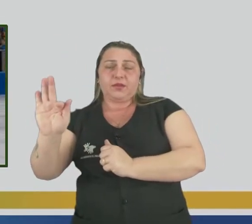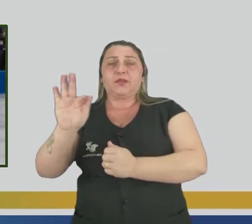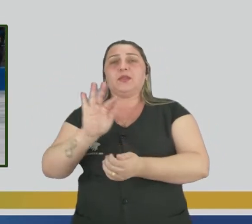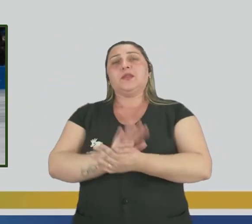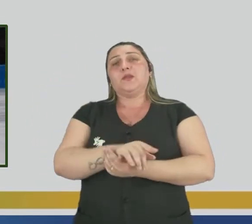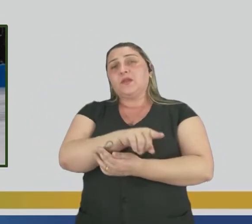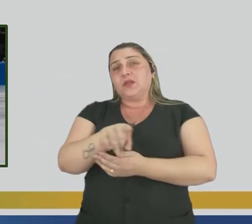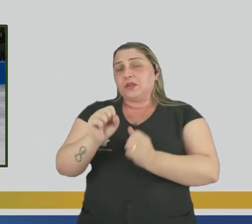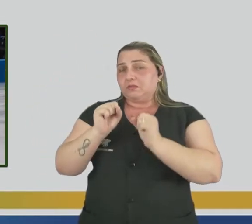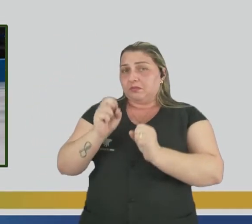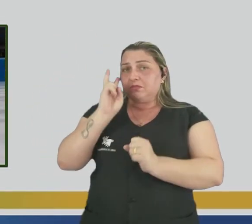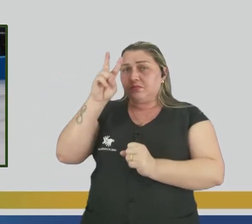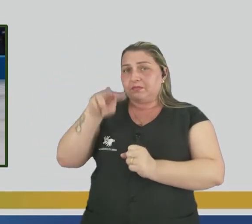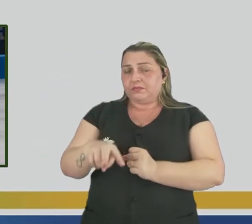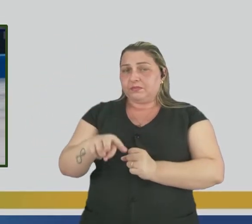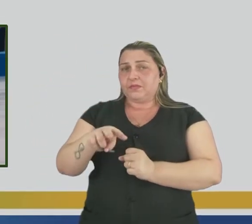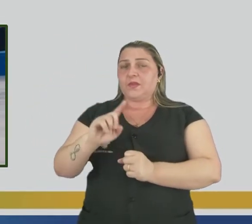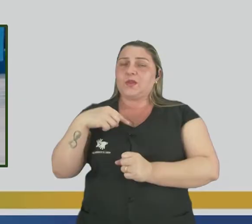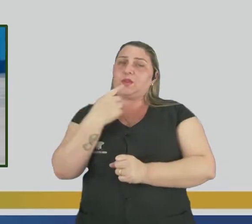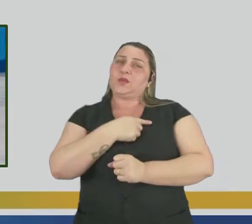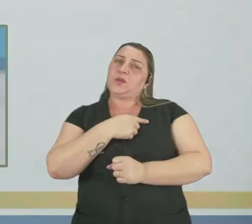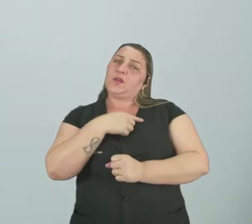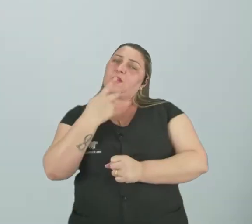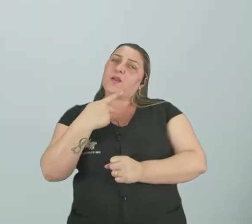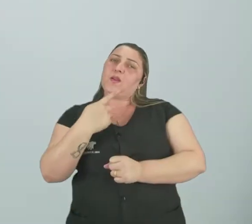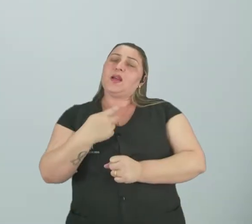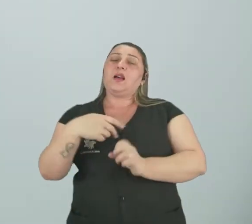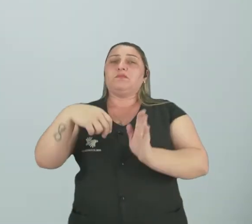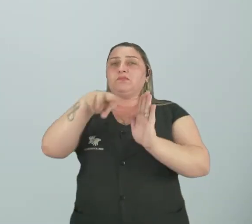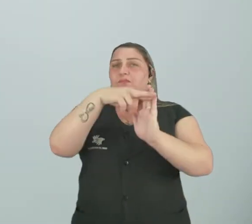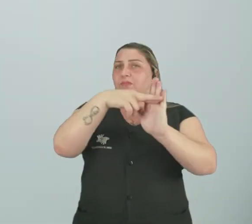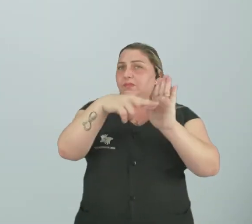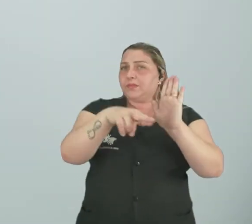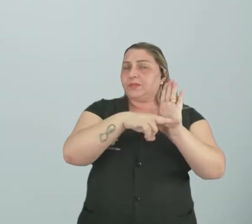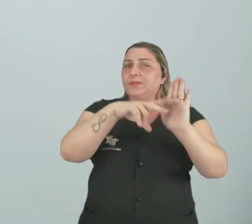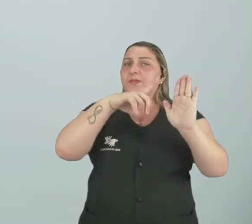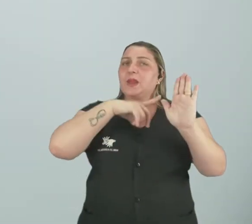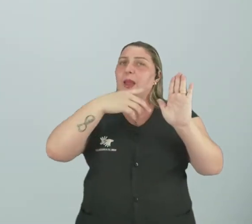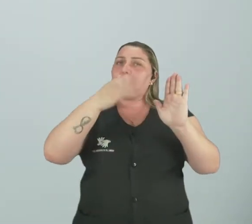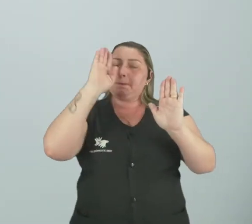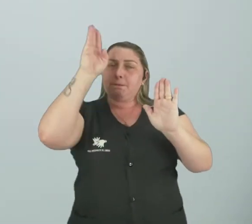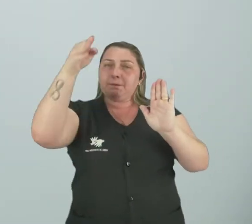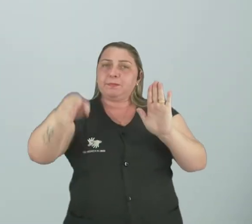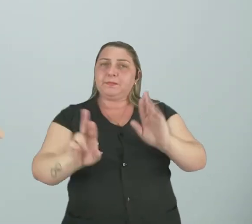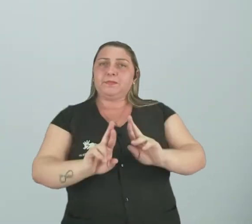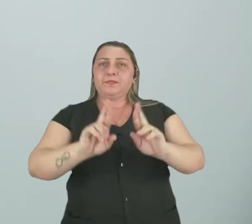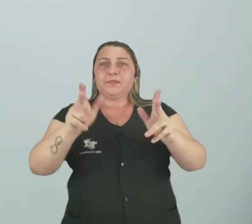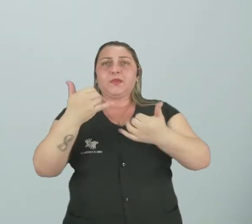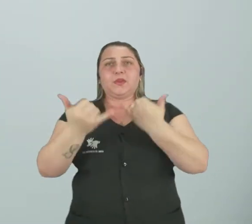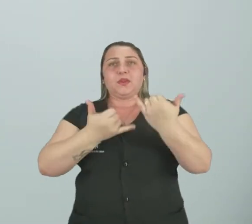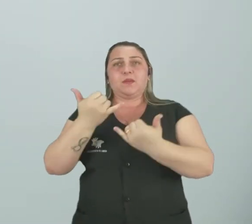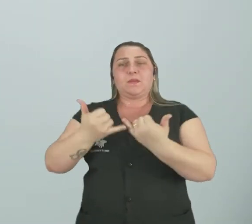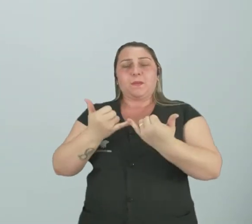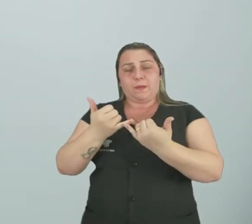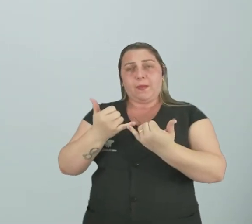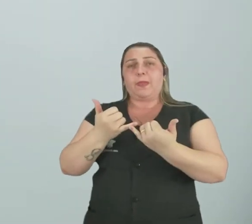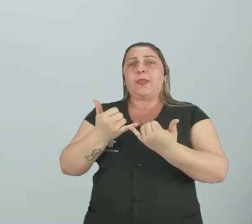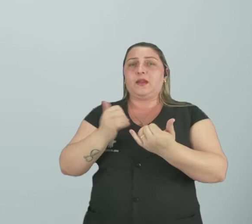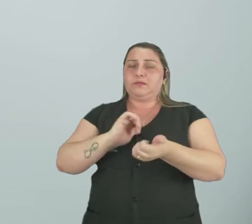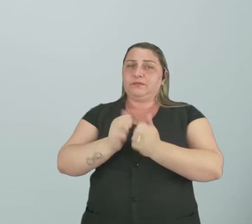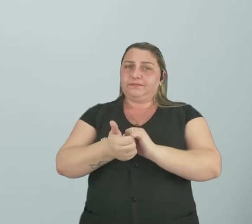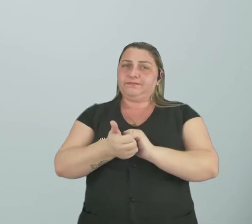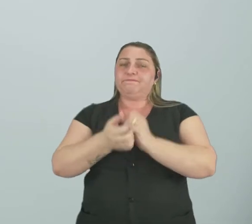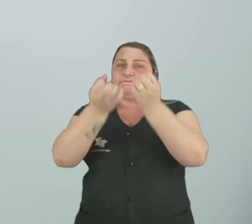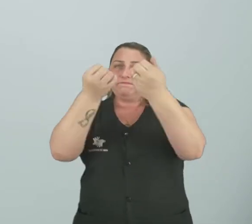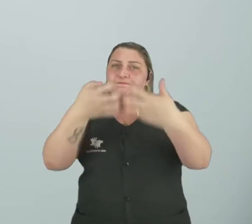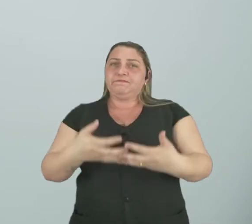Então, vocês podem ver que, como a gente falou anteriormente, as regras elas têm essa principal diferença entre os jogos e as regras, que ficou bem explicado,